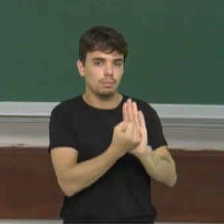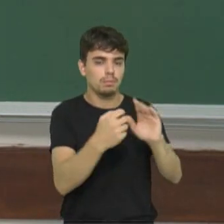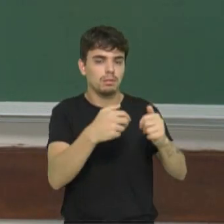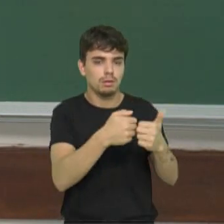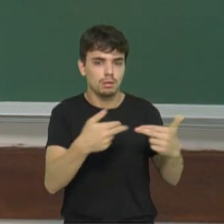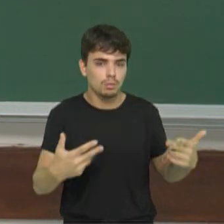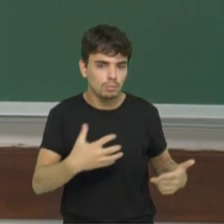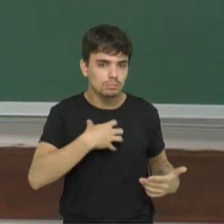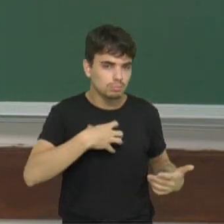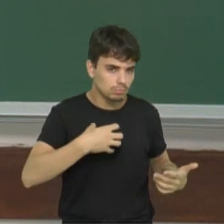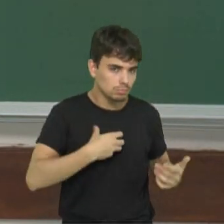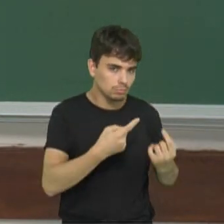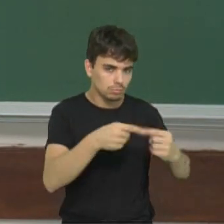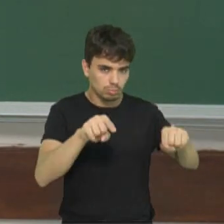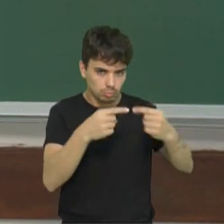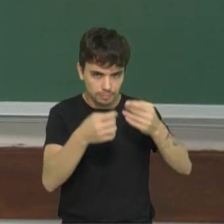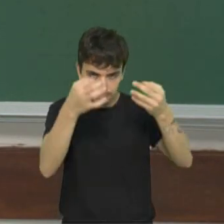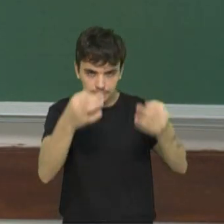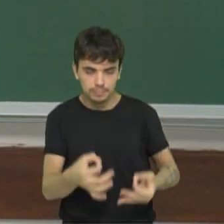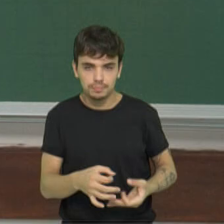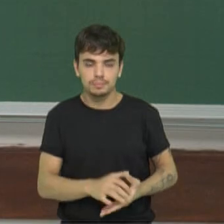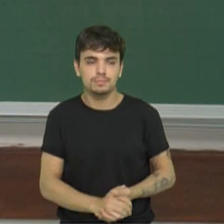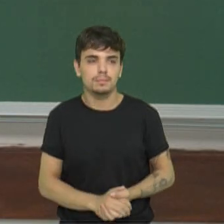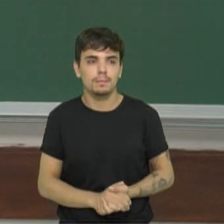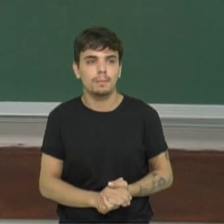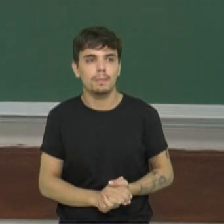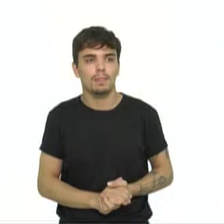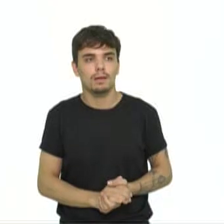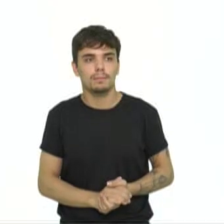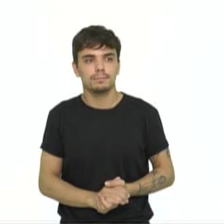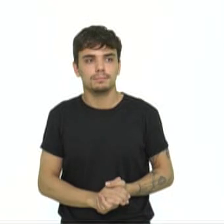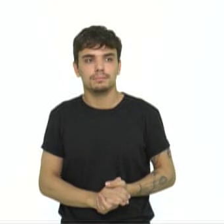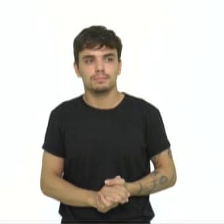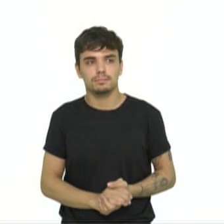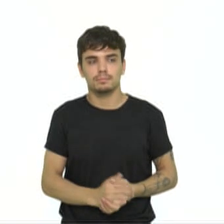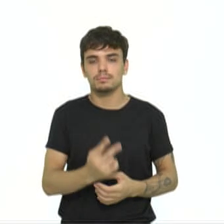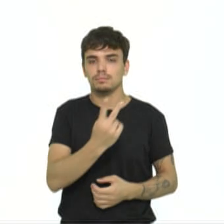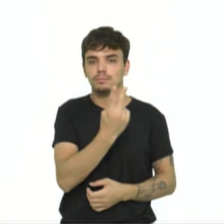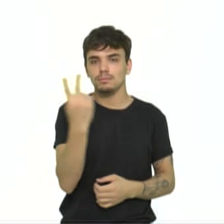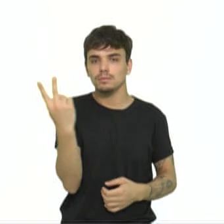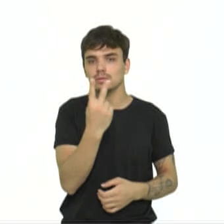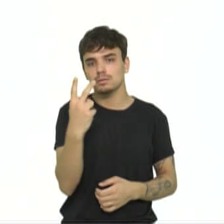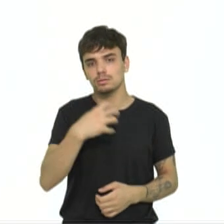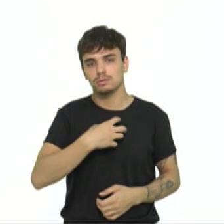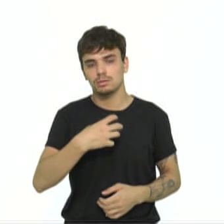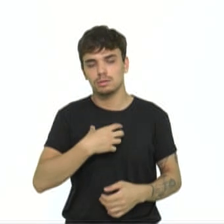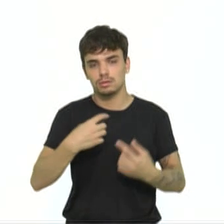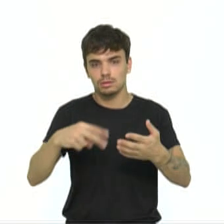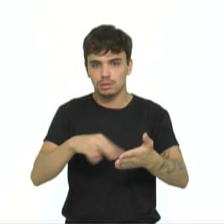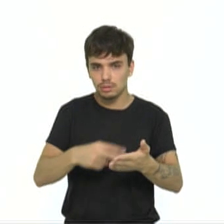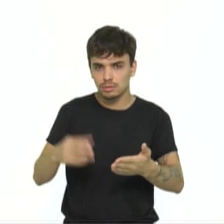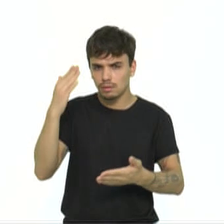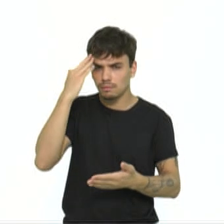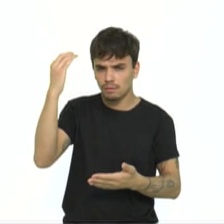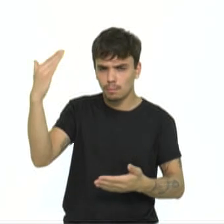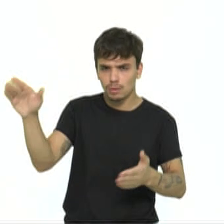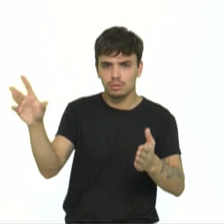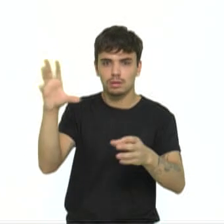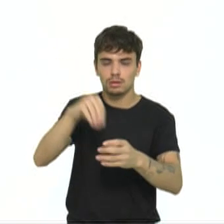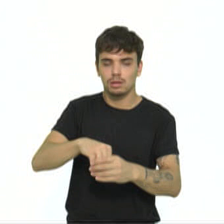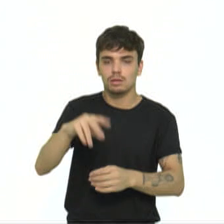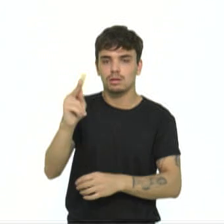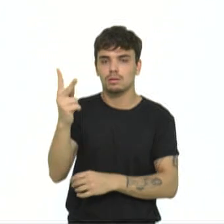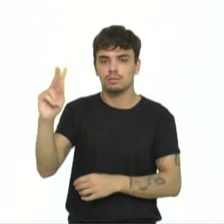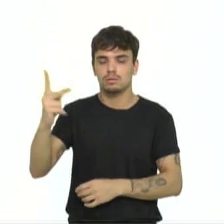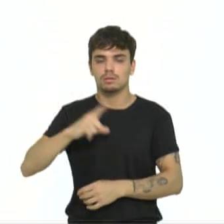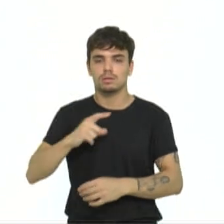um ritmo, uma música, certo? Dois estilos de dança muito famosos dentro do hip hop